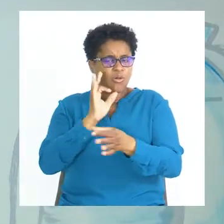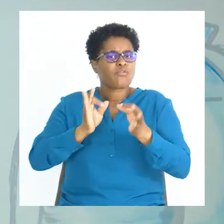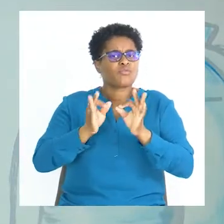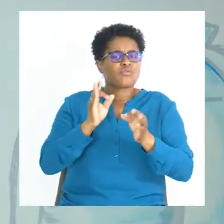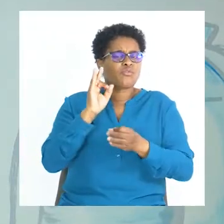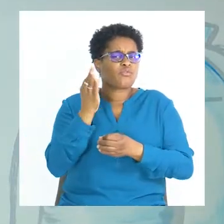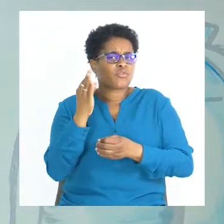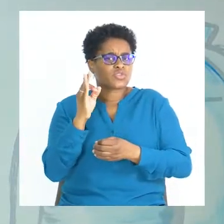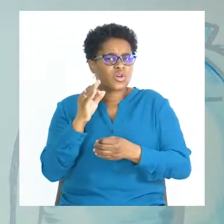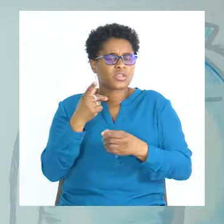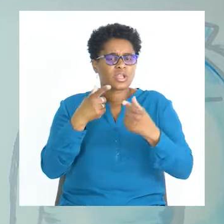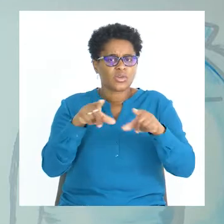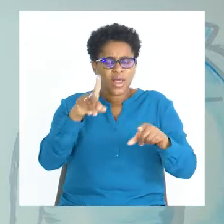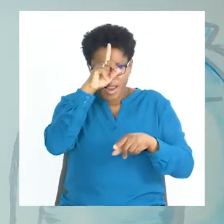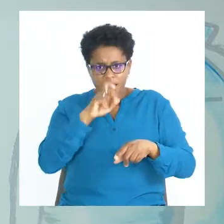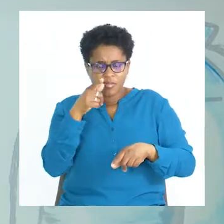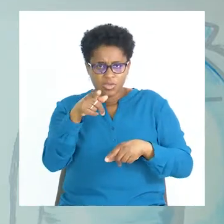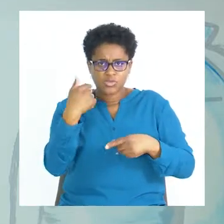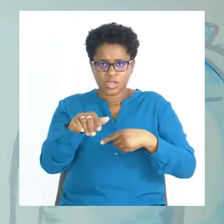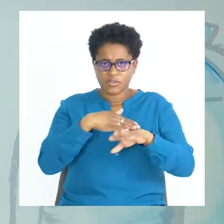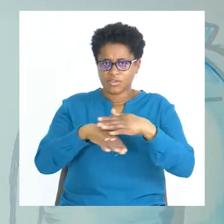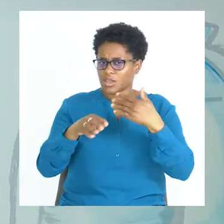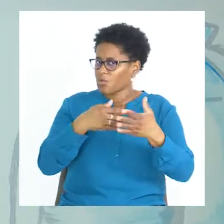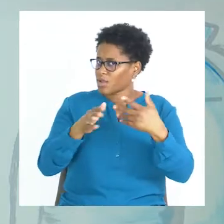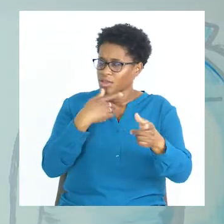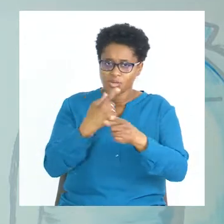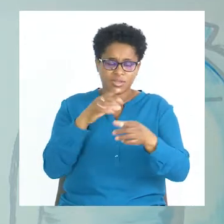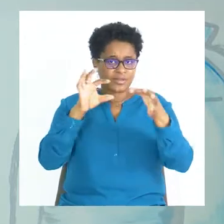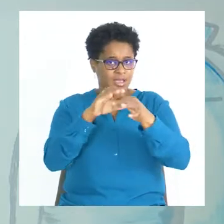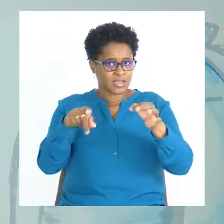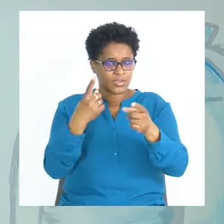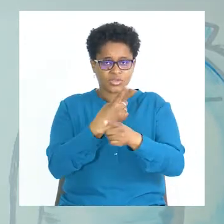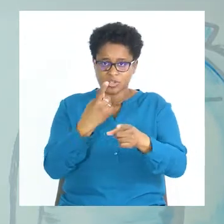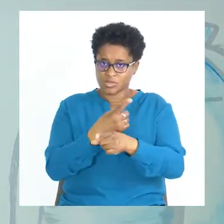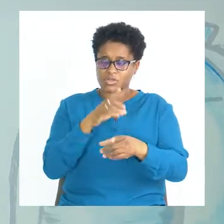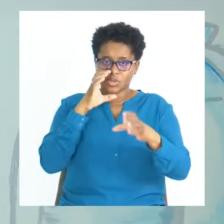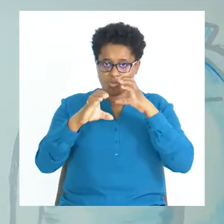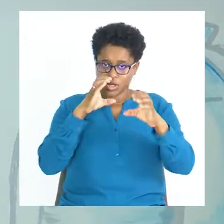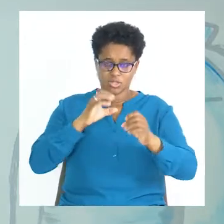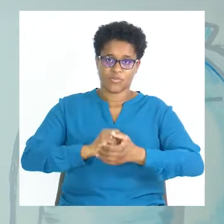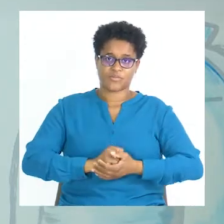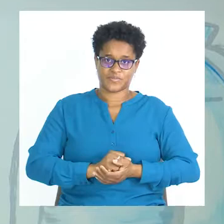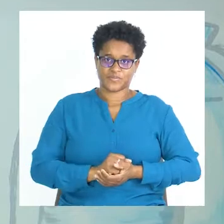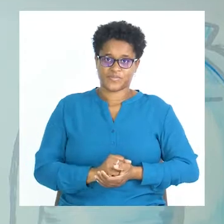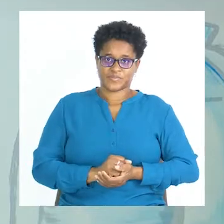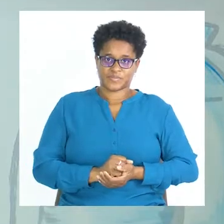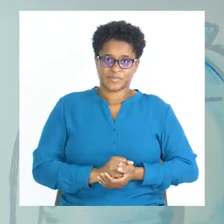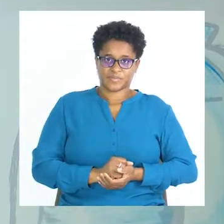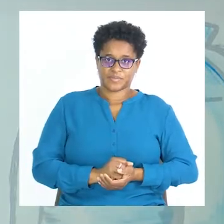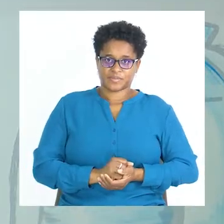da linguagem, lembra que tens que fazer qualquer coisa com relacionar isto com os elementos da comunicação.